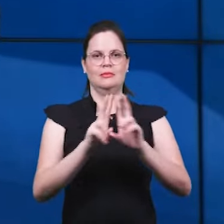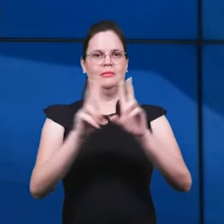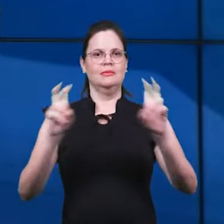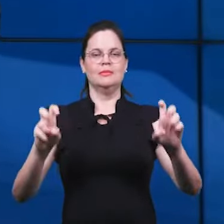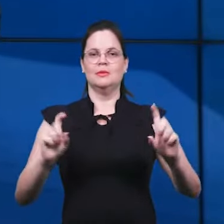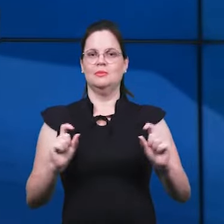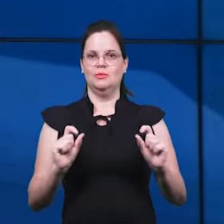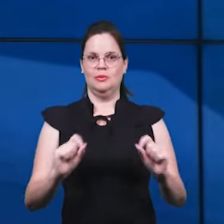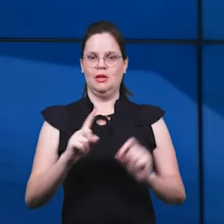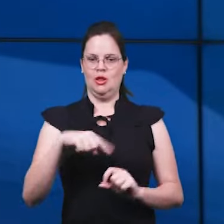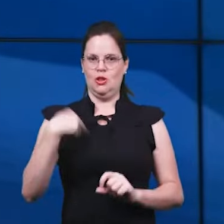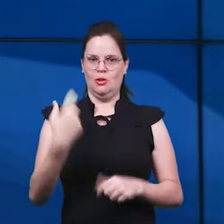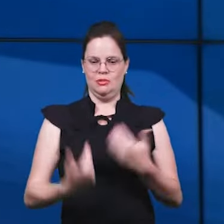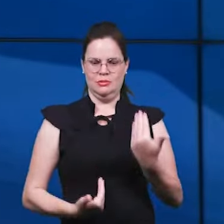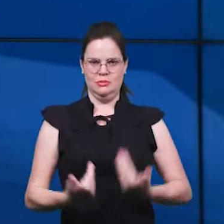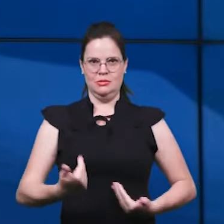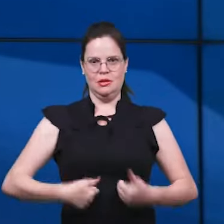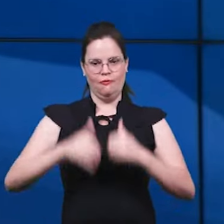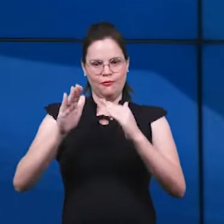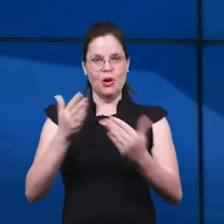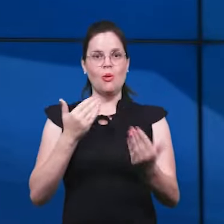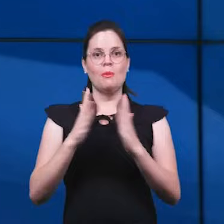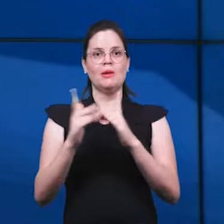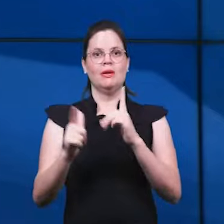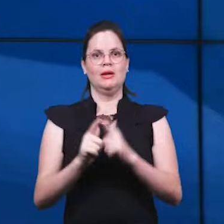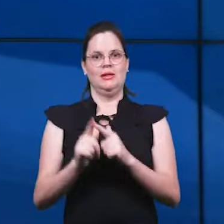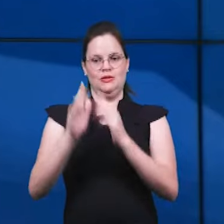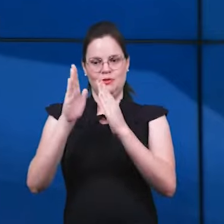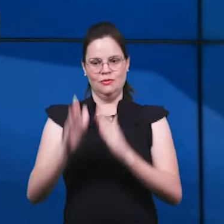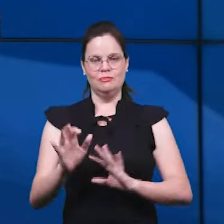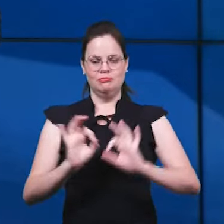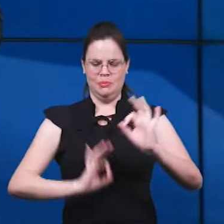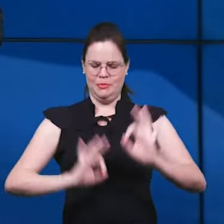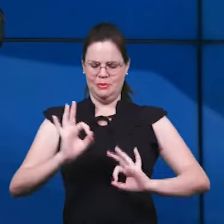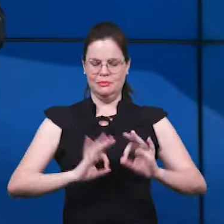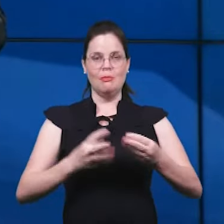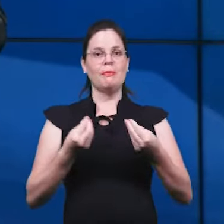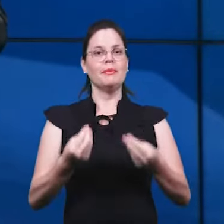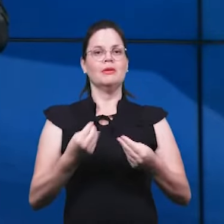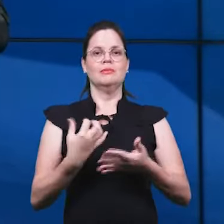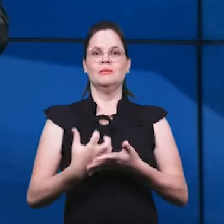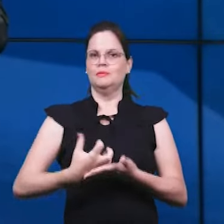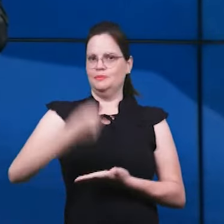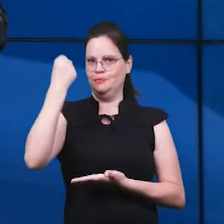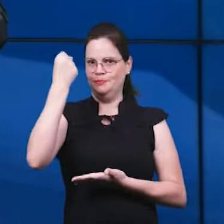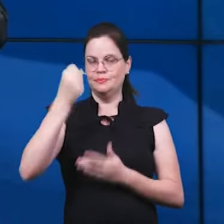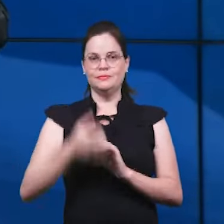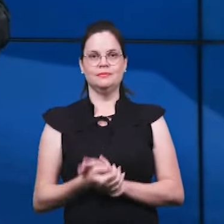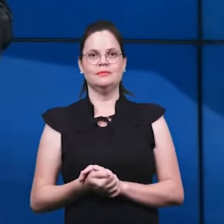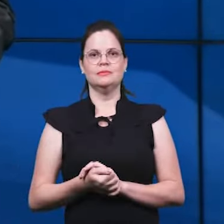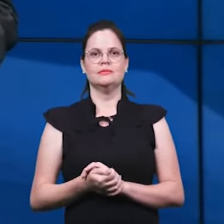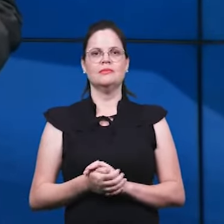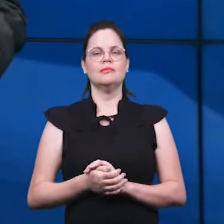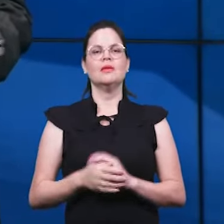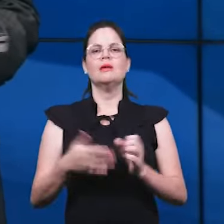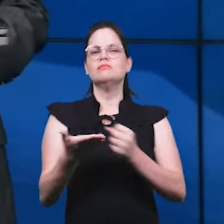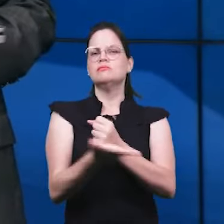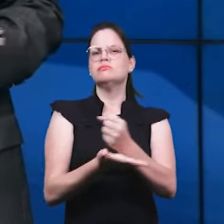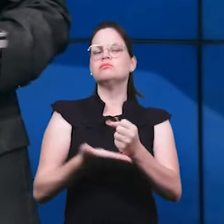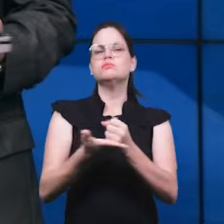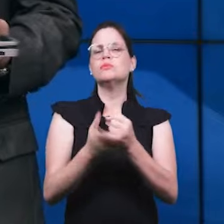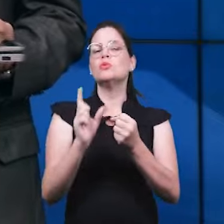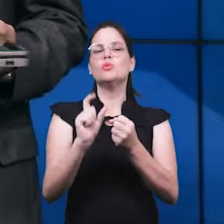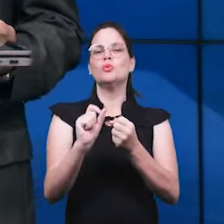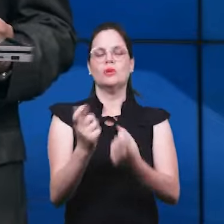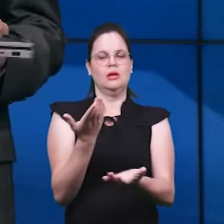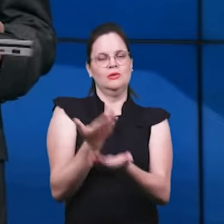tema, o preparo da igreja para o arrebatamento, ou seja, o tema das nossas escolas bíblicas, e este tema está baseado no estudo